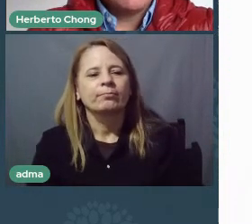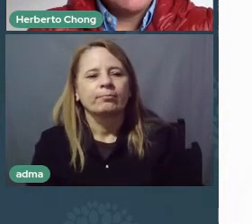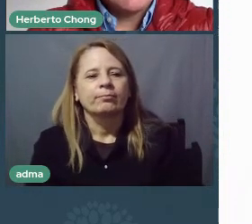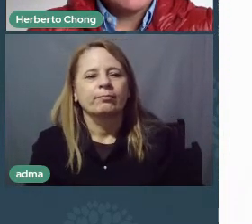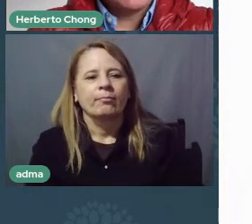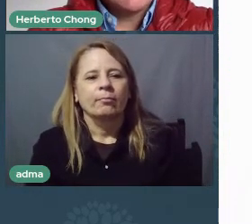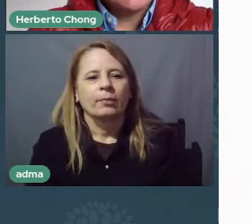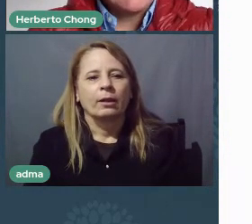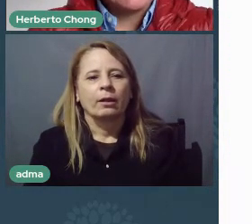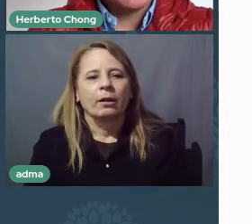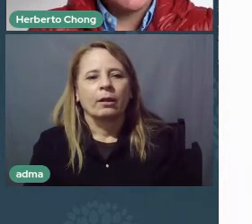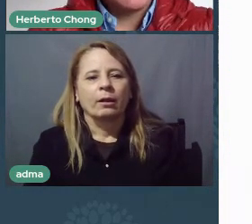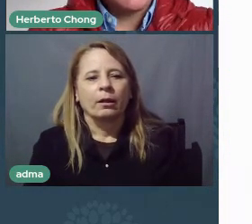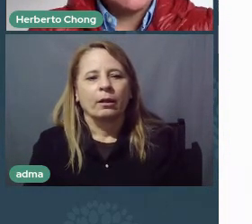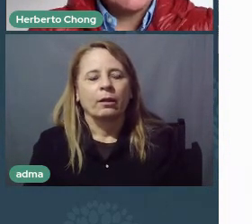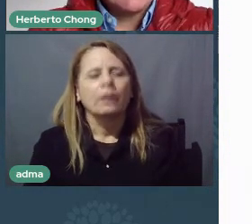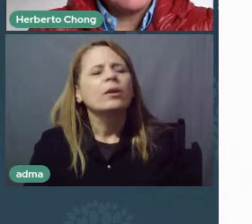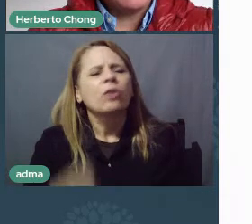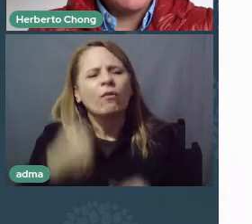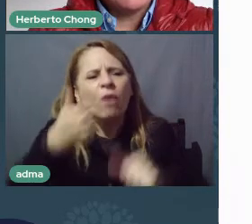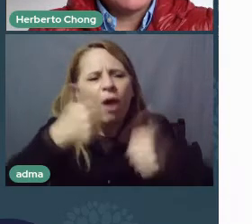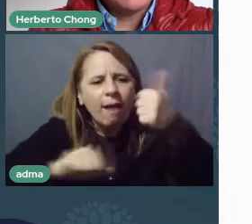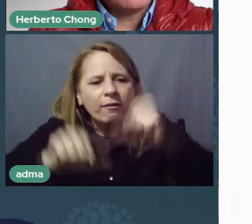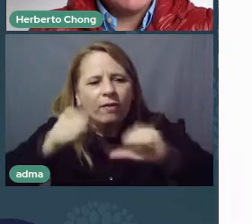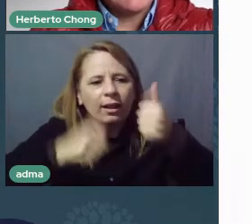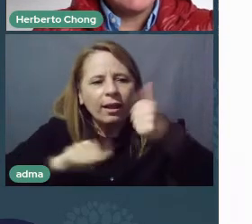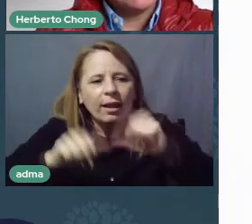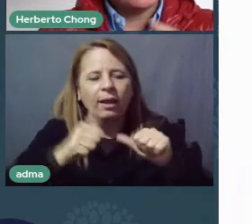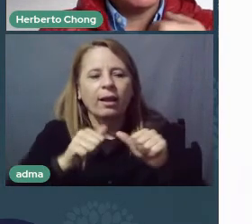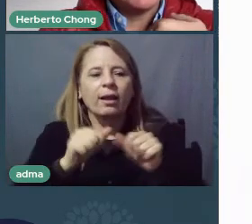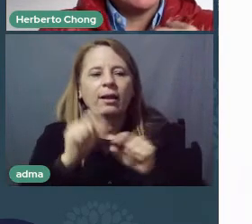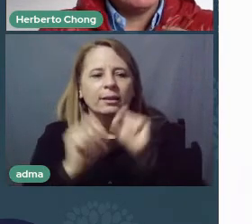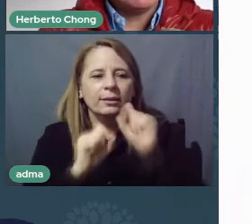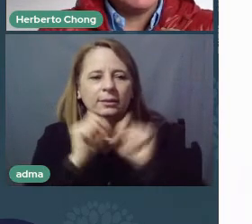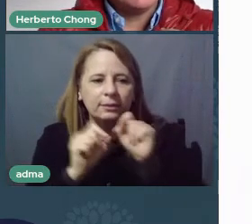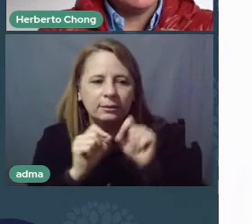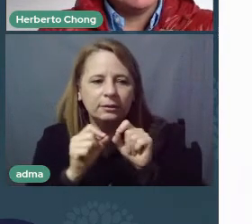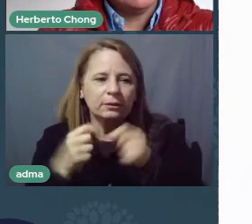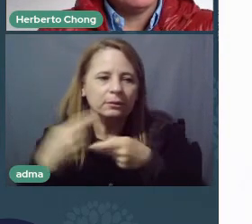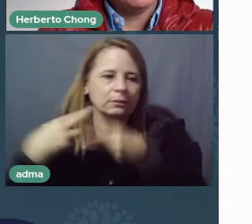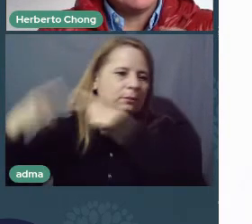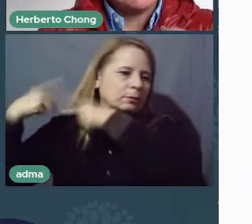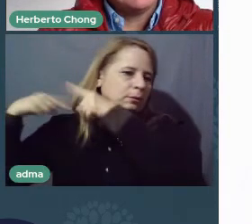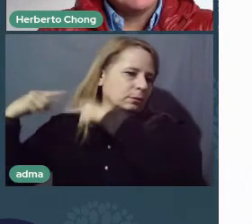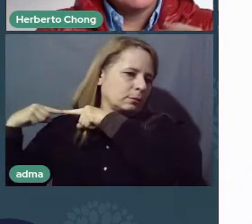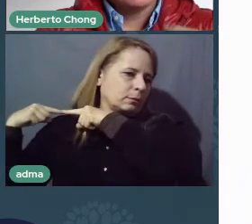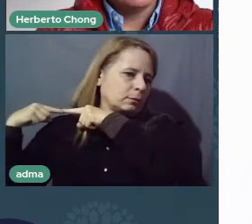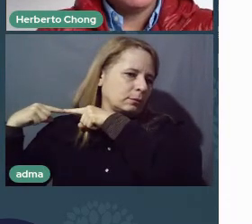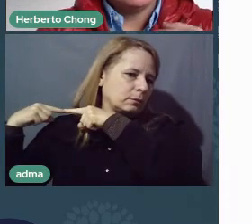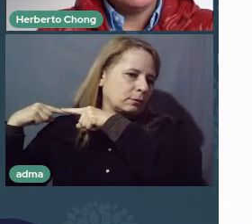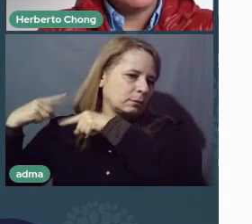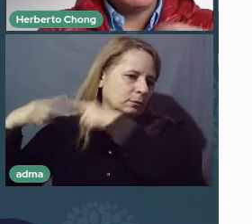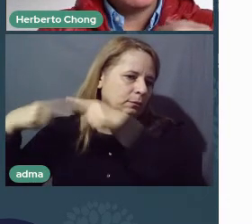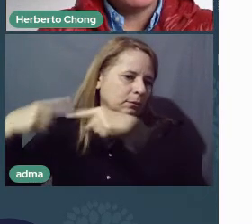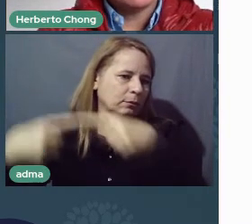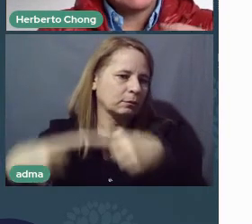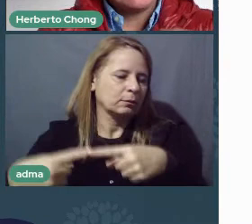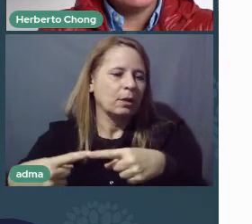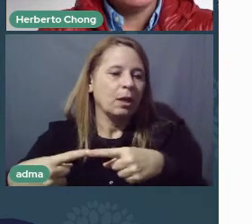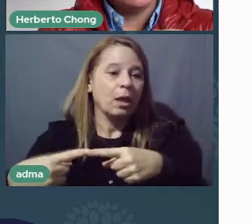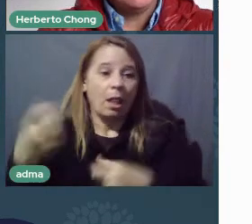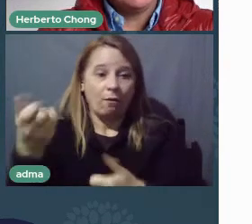Então, eu vou avaliar a gravidade da asma. A gravidade da asma eu tenho que avaliar retrospectivamente, né? Eu vou olhar, o paciente vai